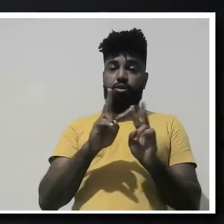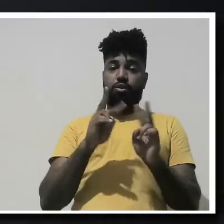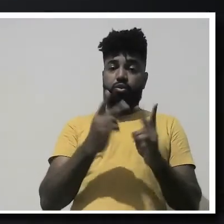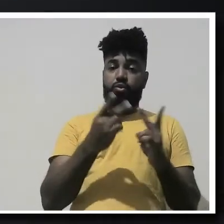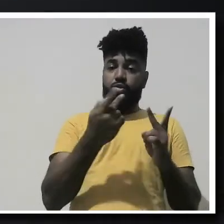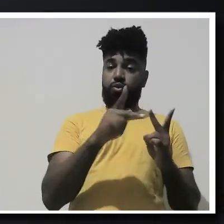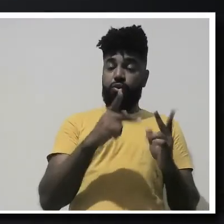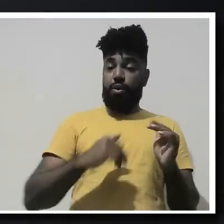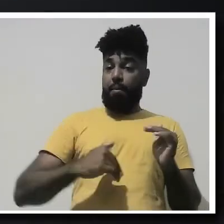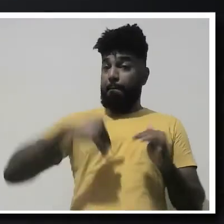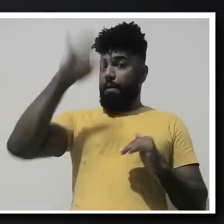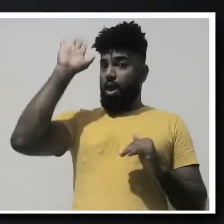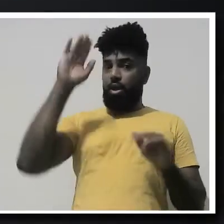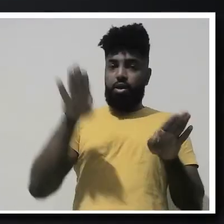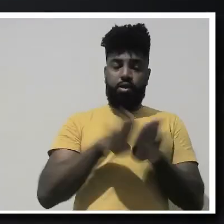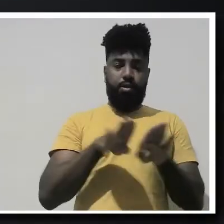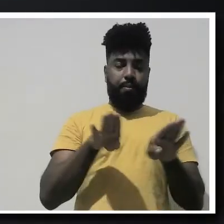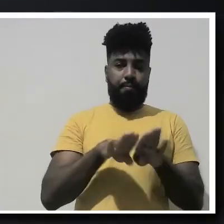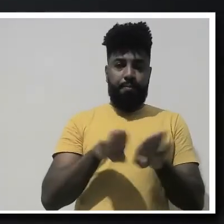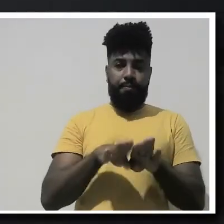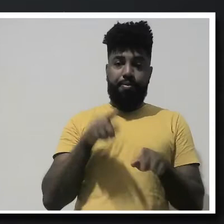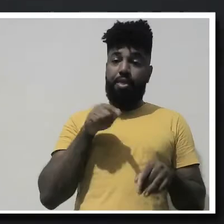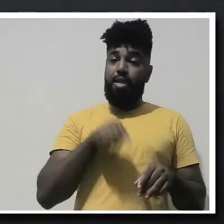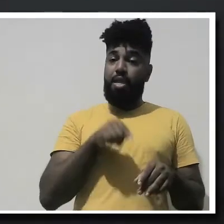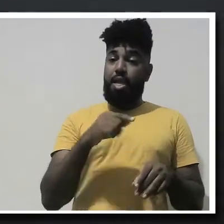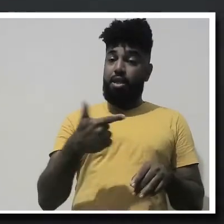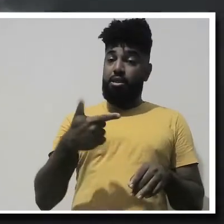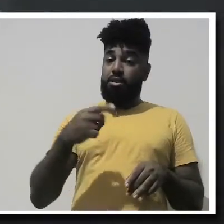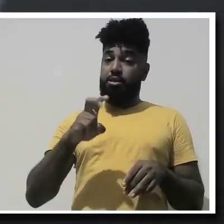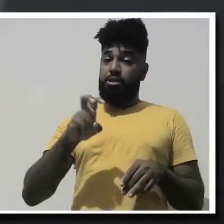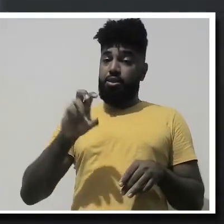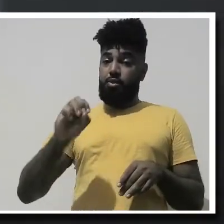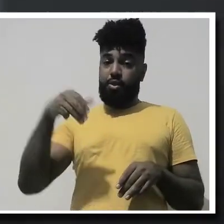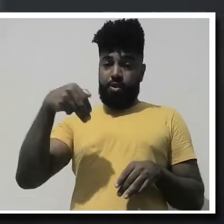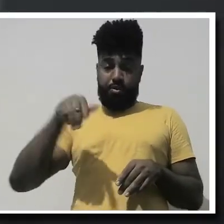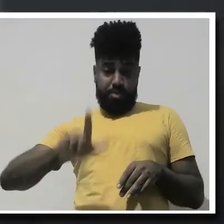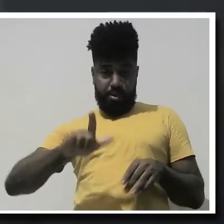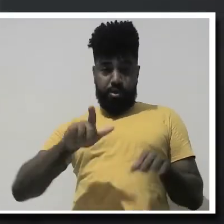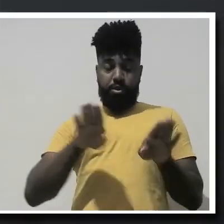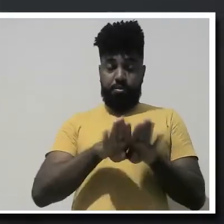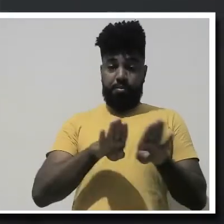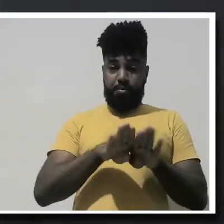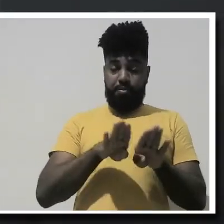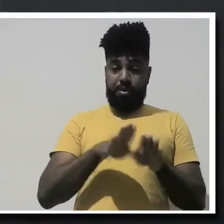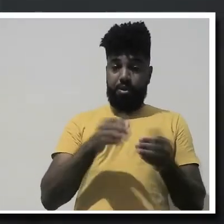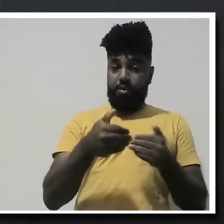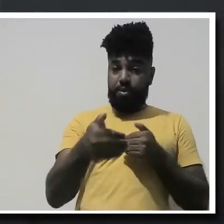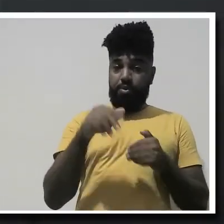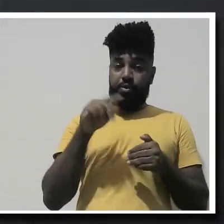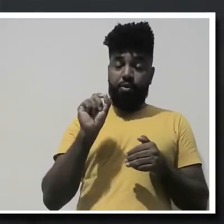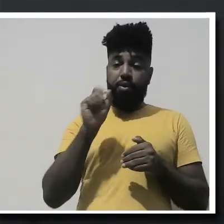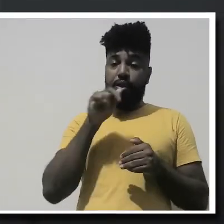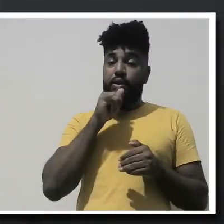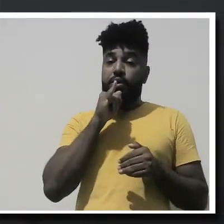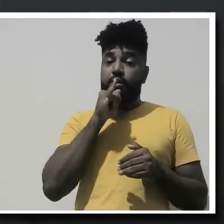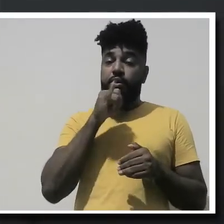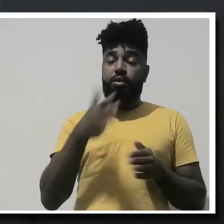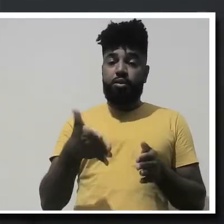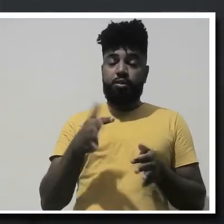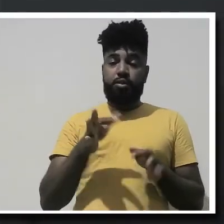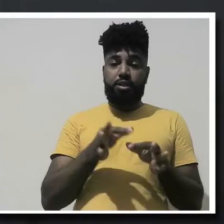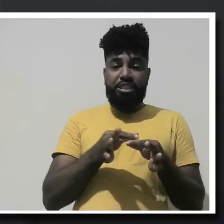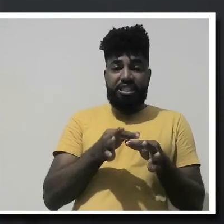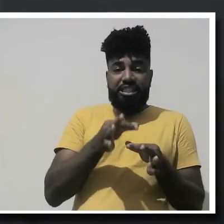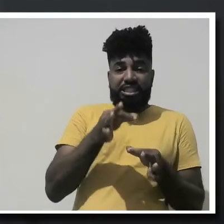bem maiores, podendo chegar até muito mais do que 2 litros. Esse aqui é um de 250 ml e a partir desse tamanho a sugestão é você